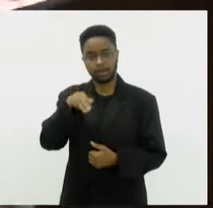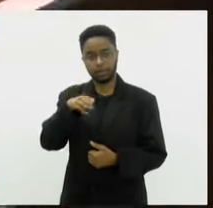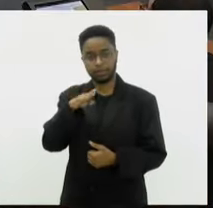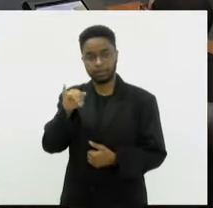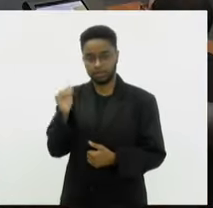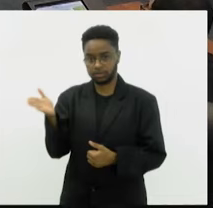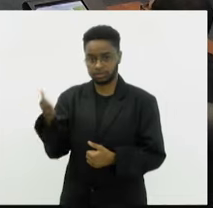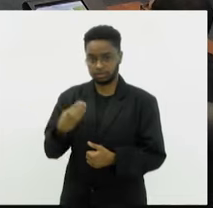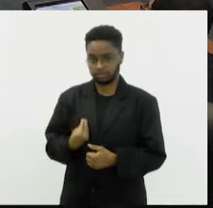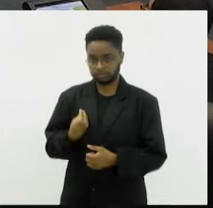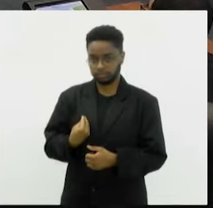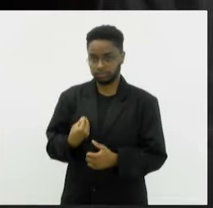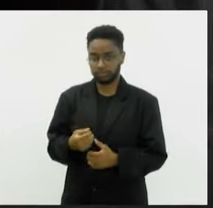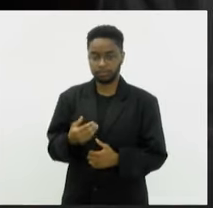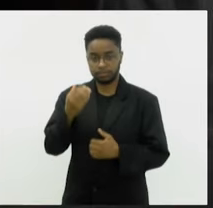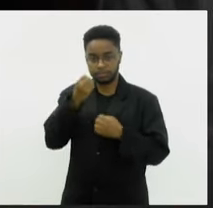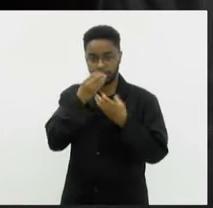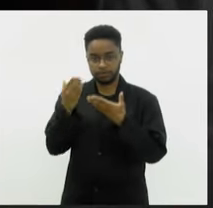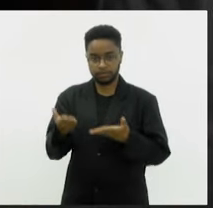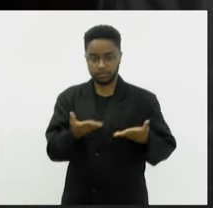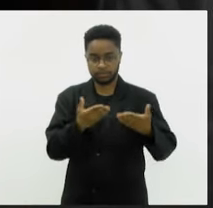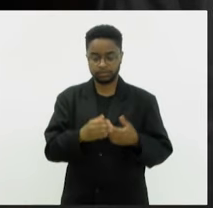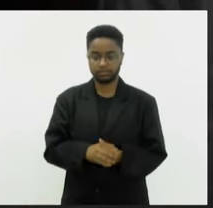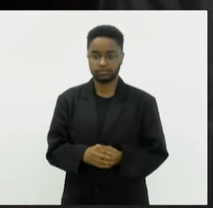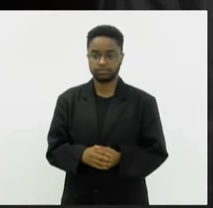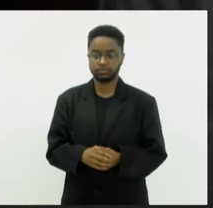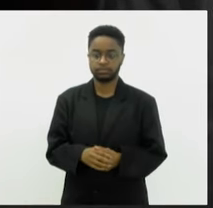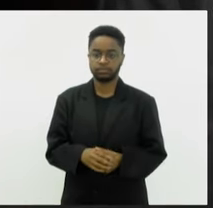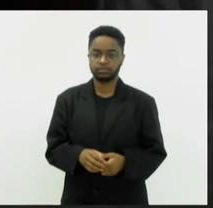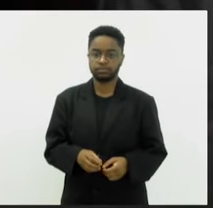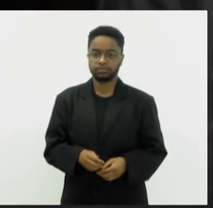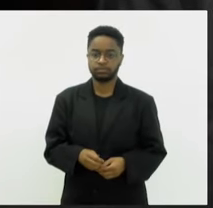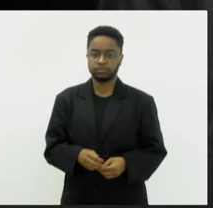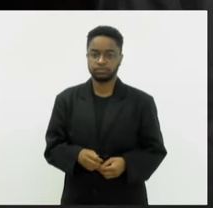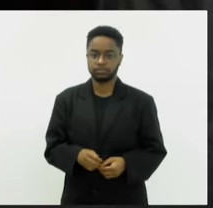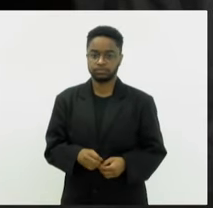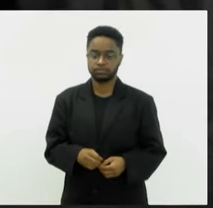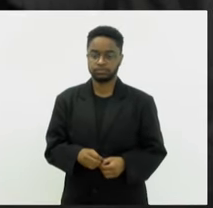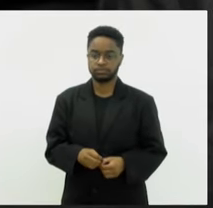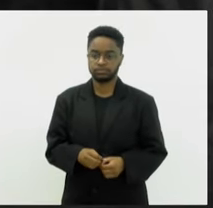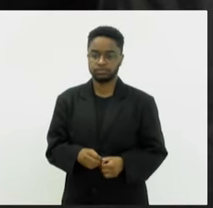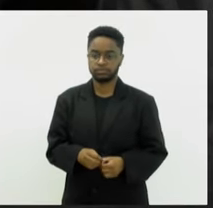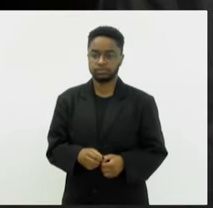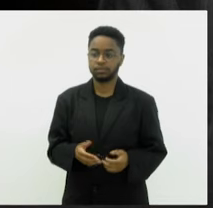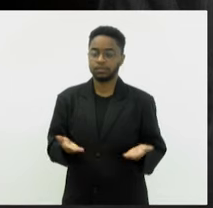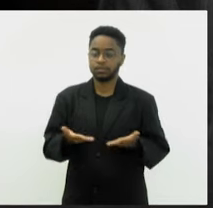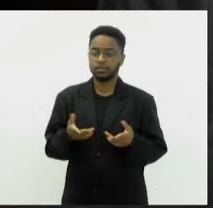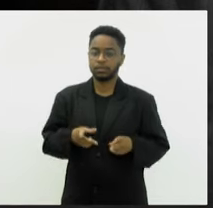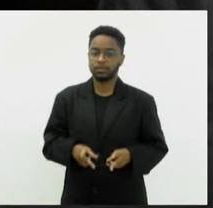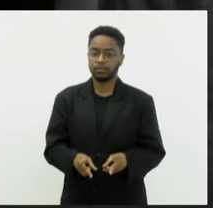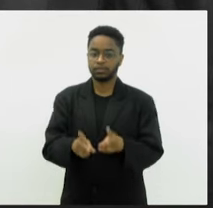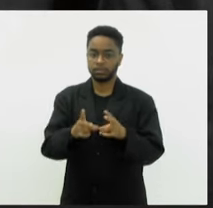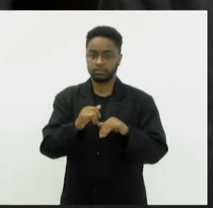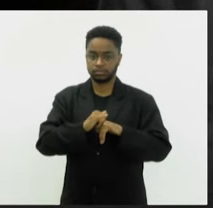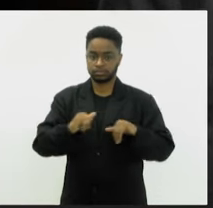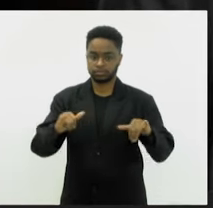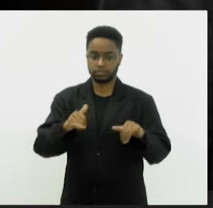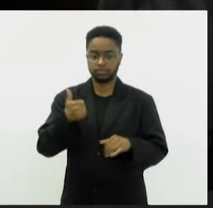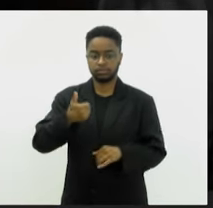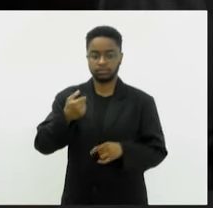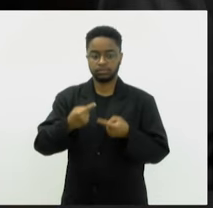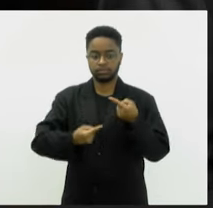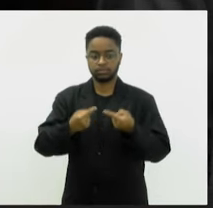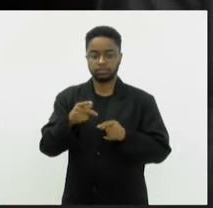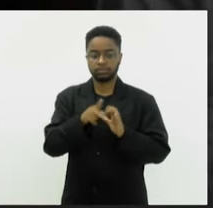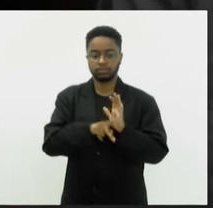Seja bem-vindo, querido prefeito. Vamos dar continuidade à sessão. Anuncio, em primeira